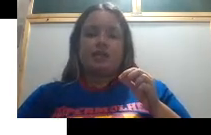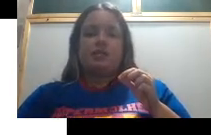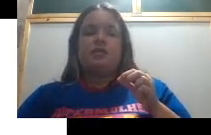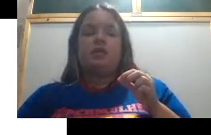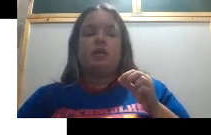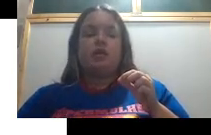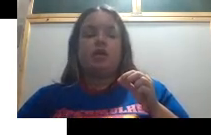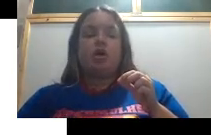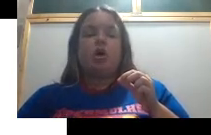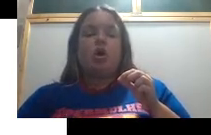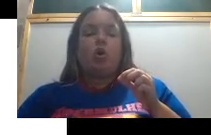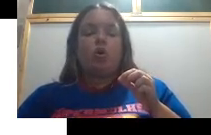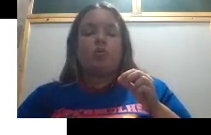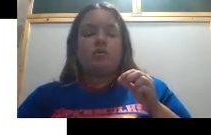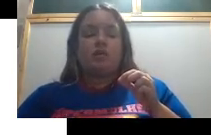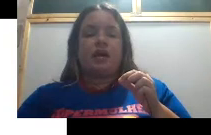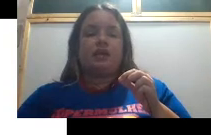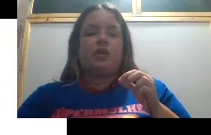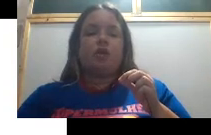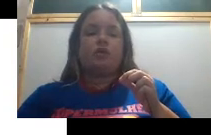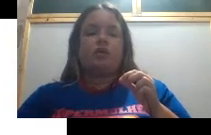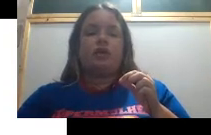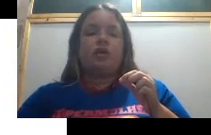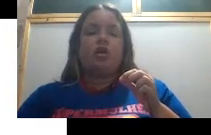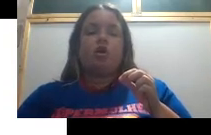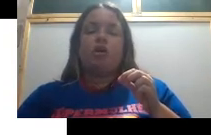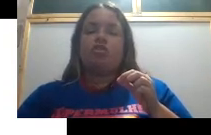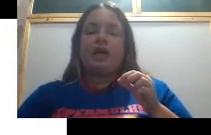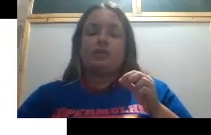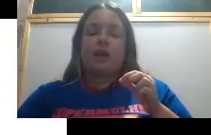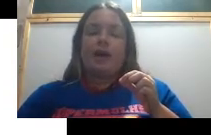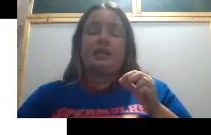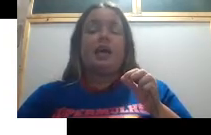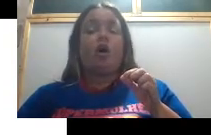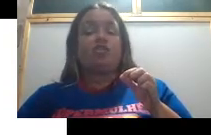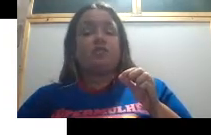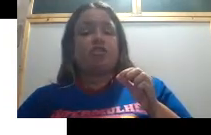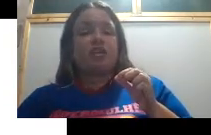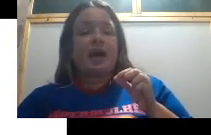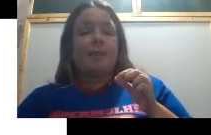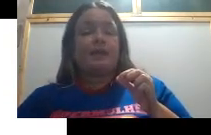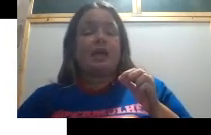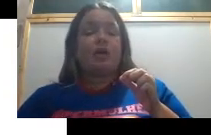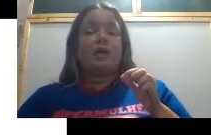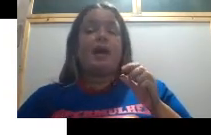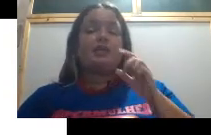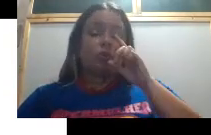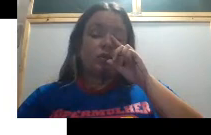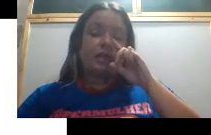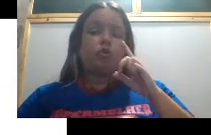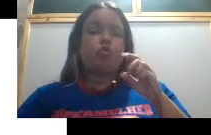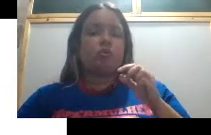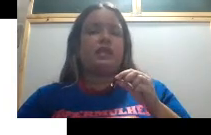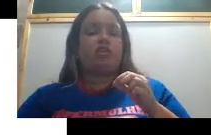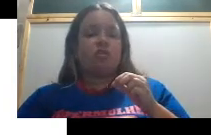estado de Goiás há 11 aqui ó o estado da Bahia a gente vai chegar agora